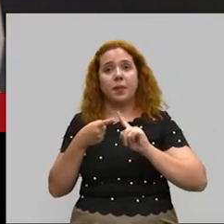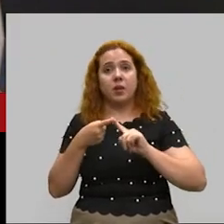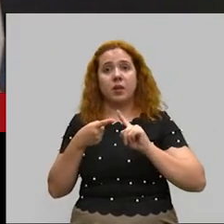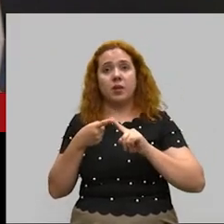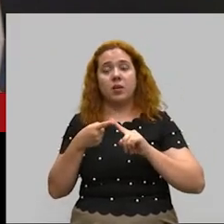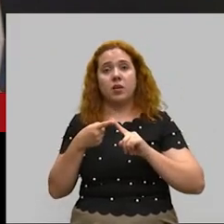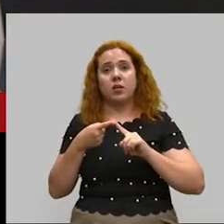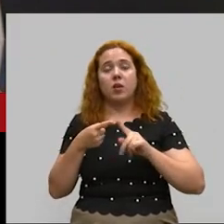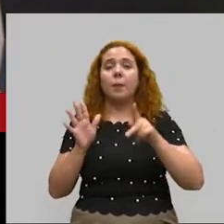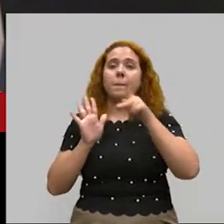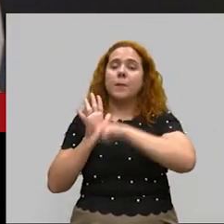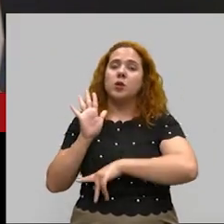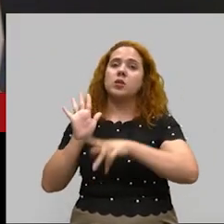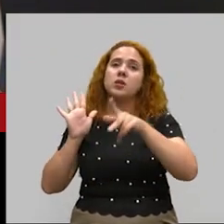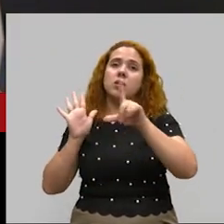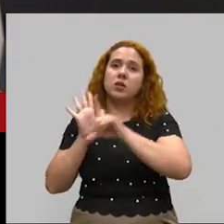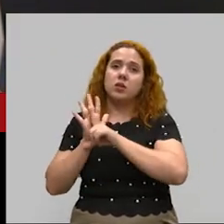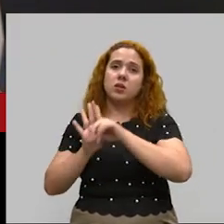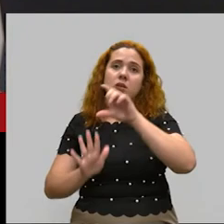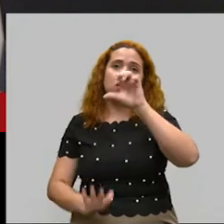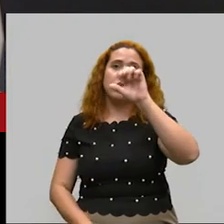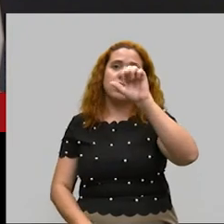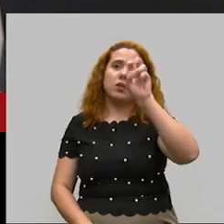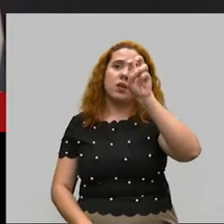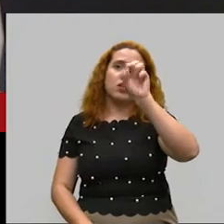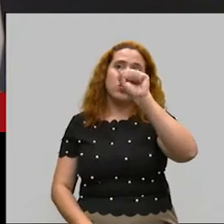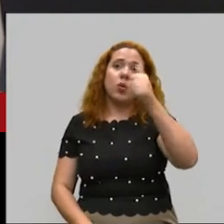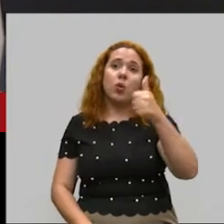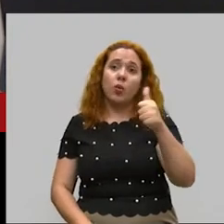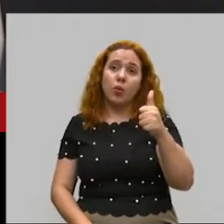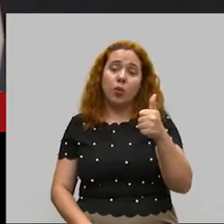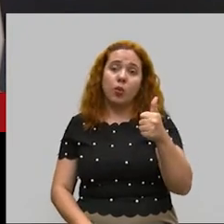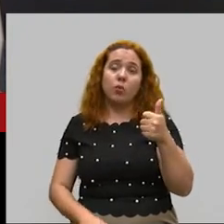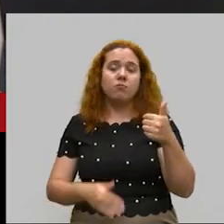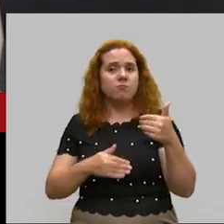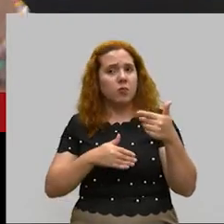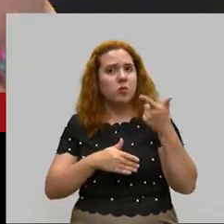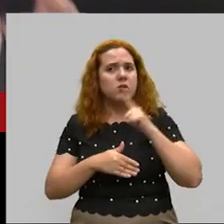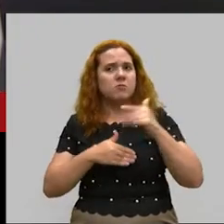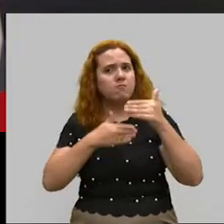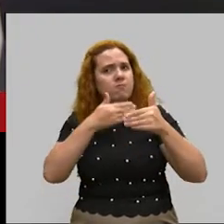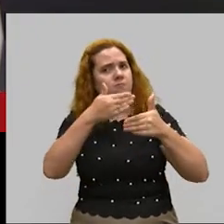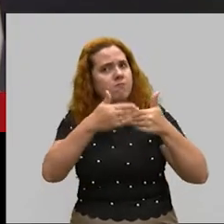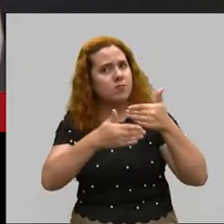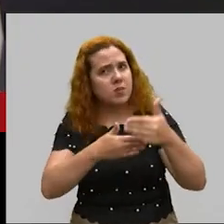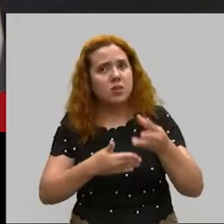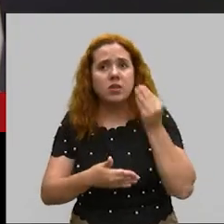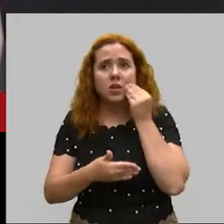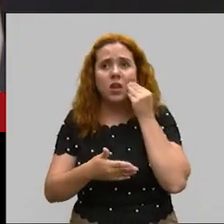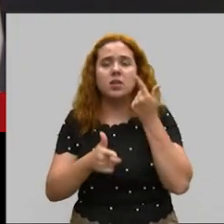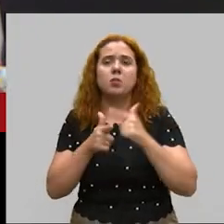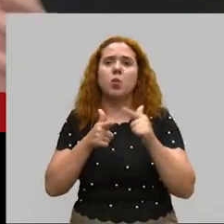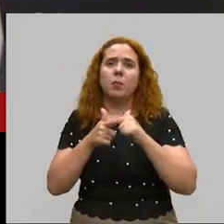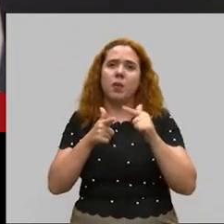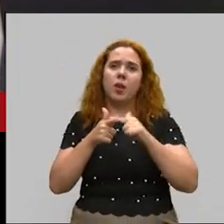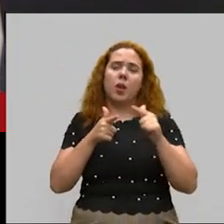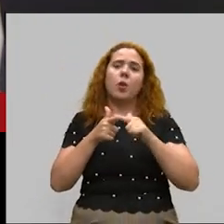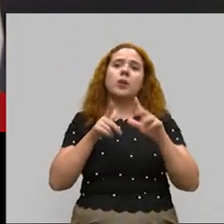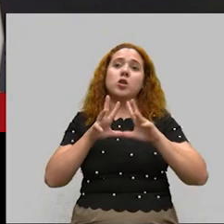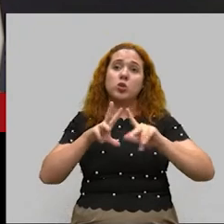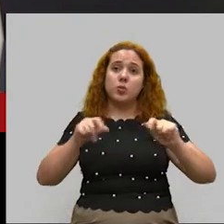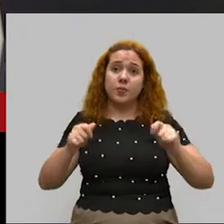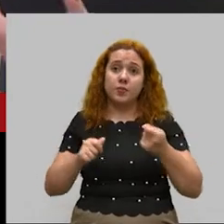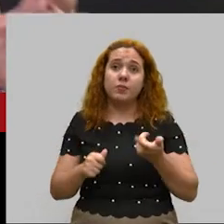através do projeto de lei 511 que nós vamos avançar e tentar resolver todos os problemas do Marco